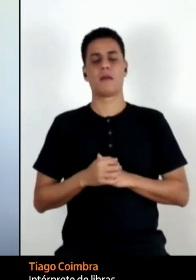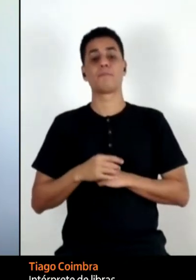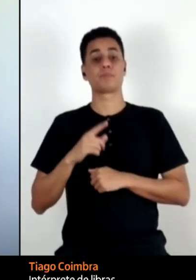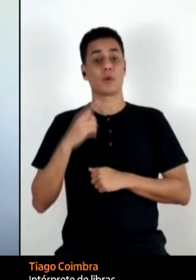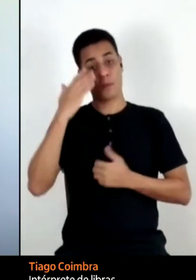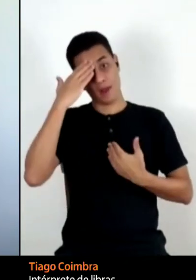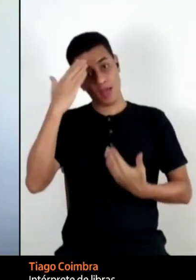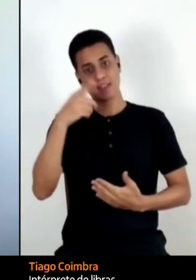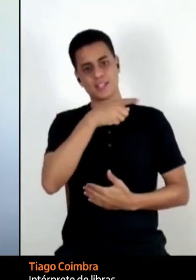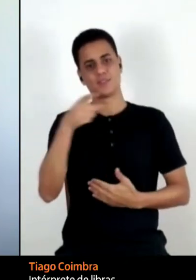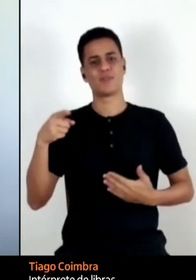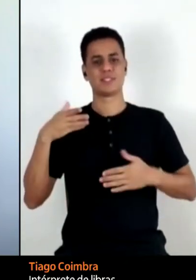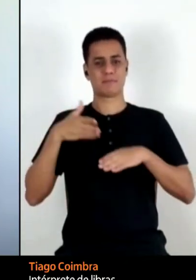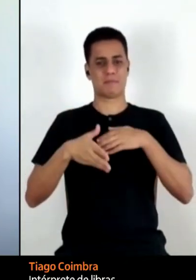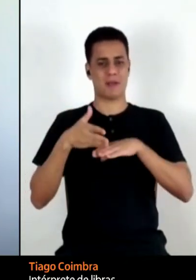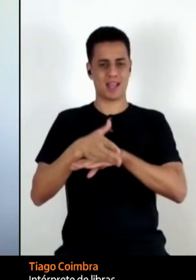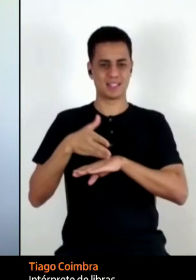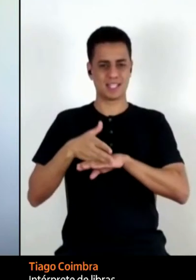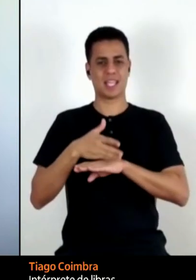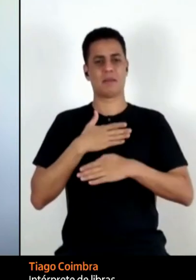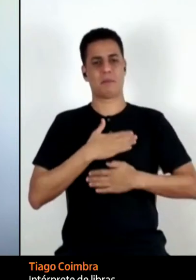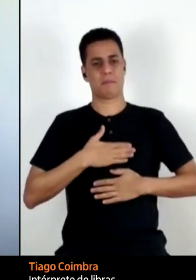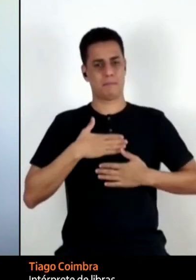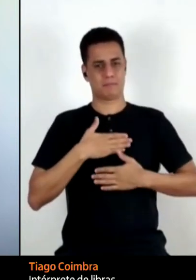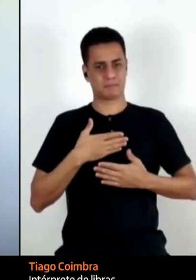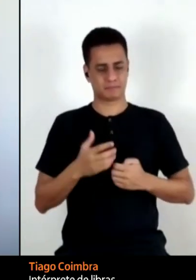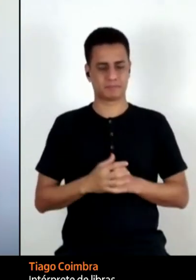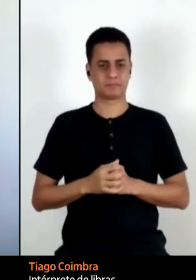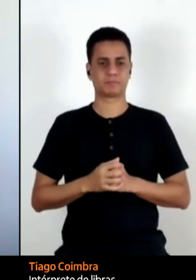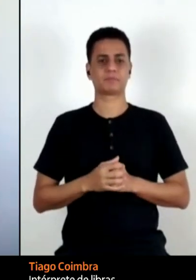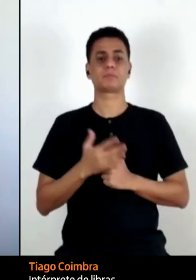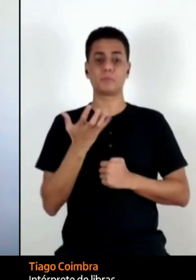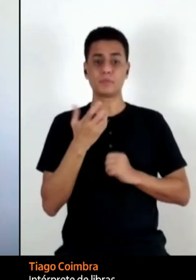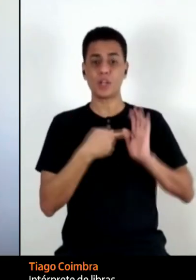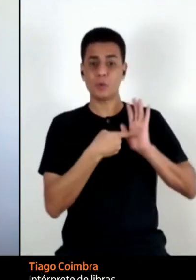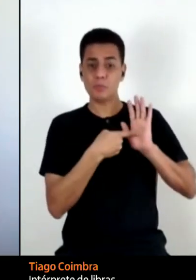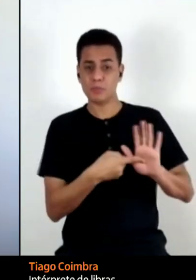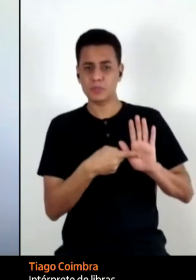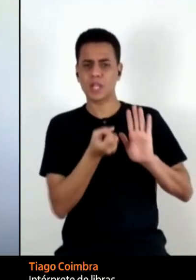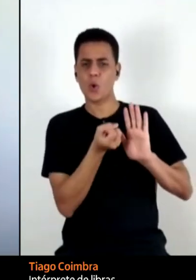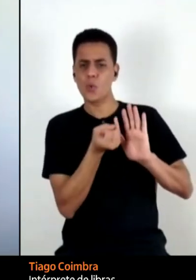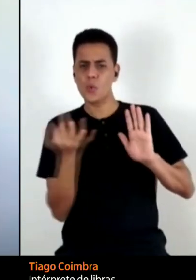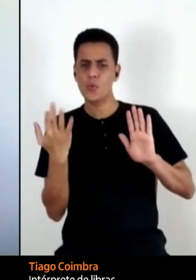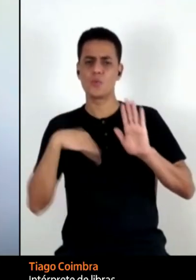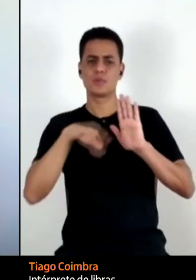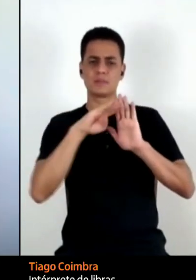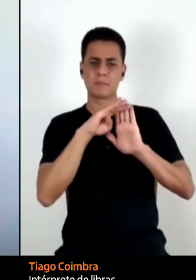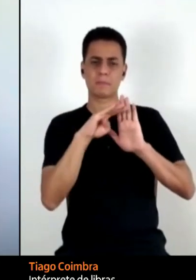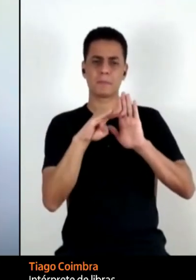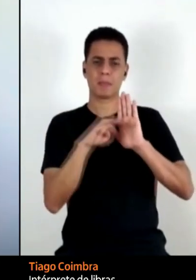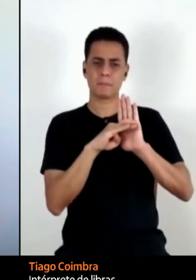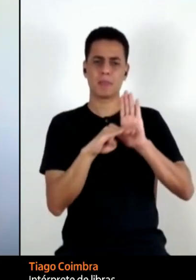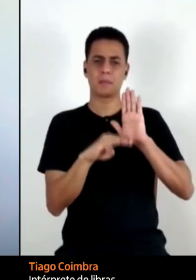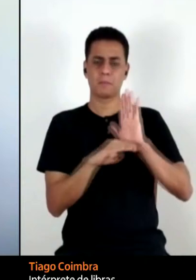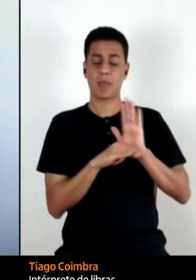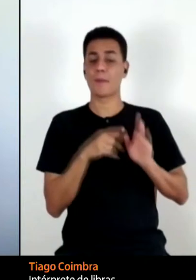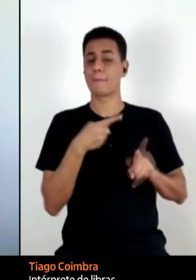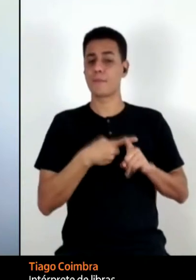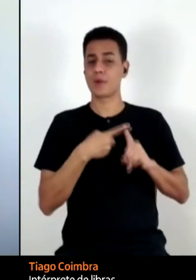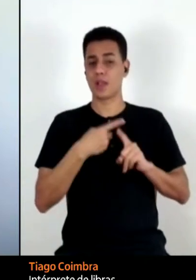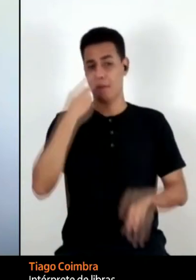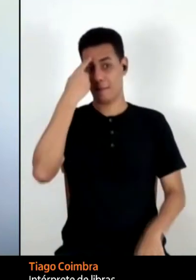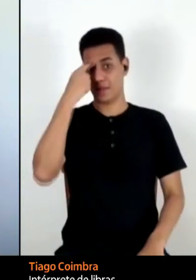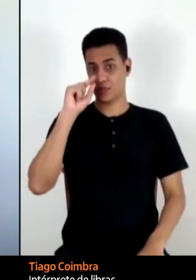vou tentar expor aqui algumas razões pelas quais eu tomo o cinema de reapropriação